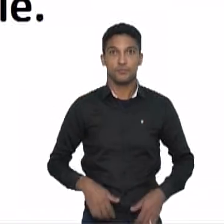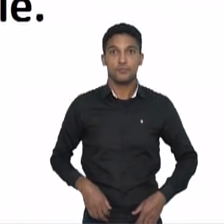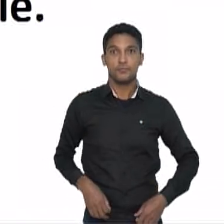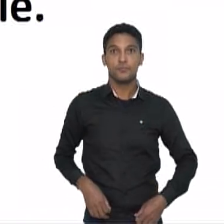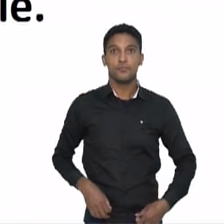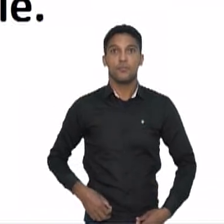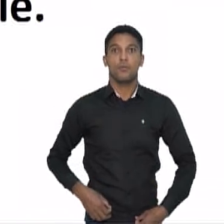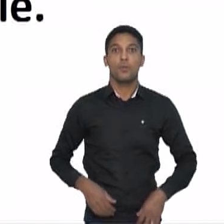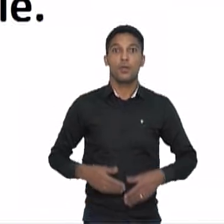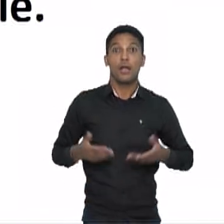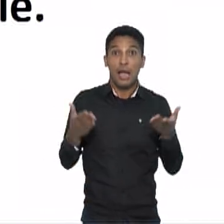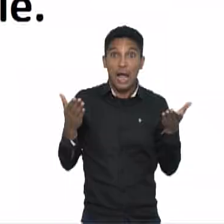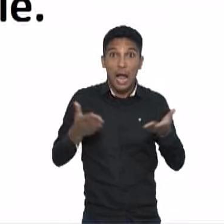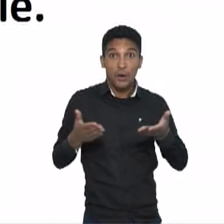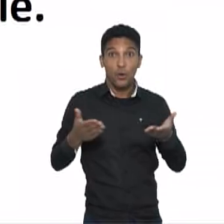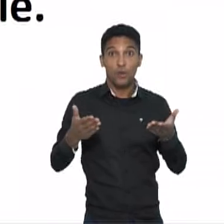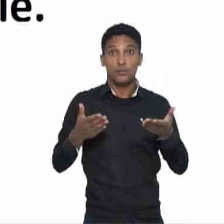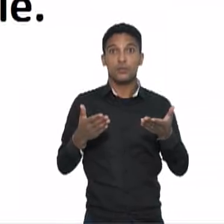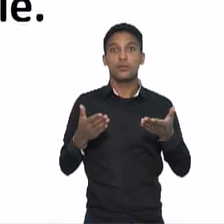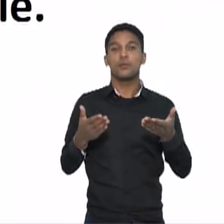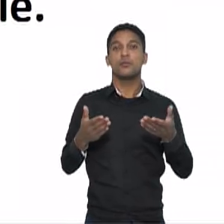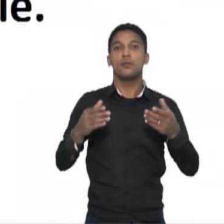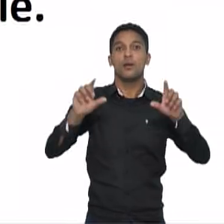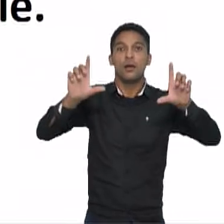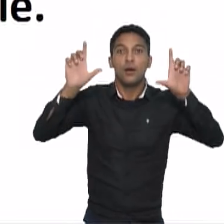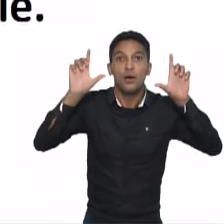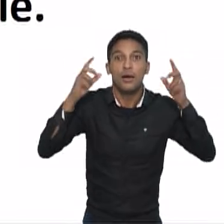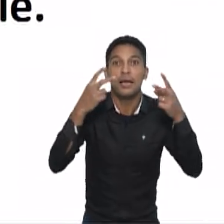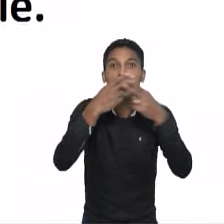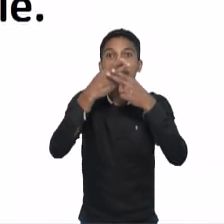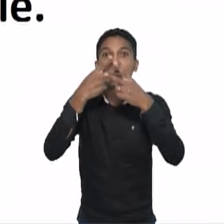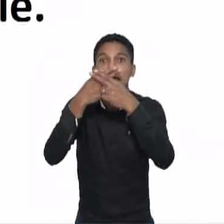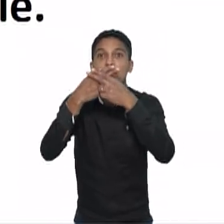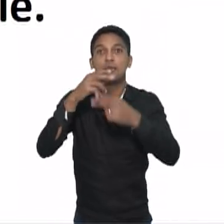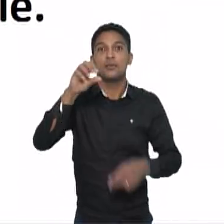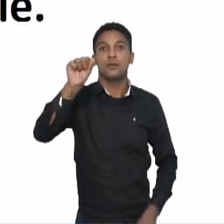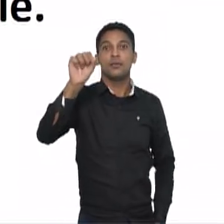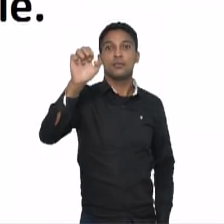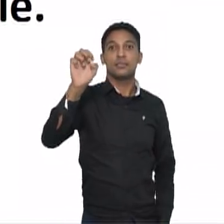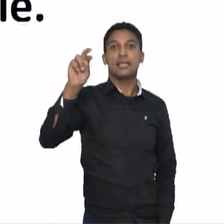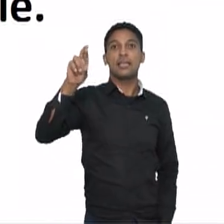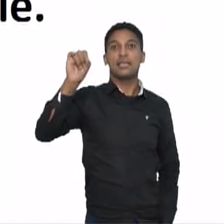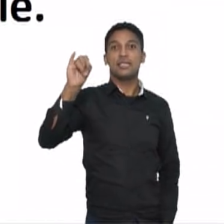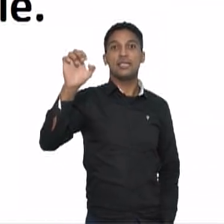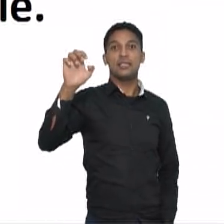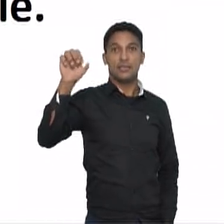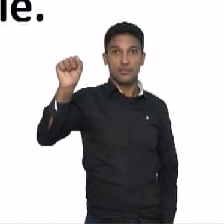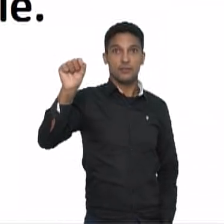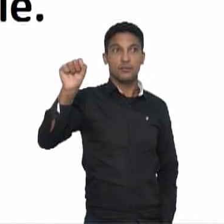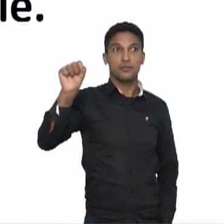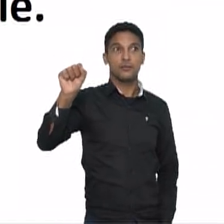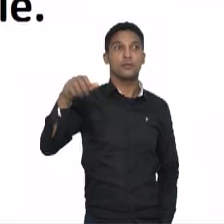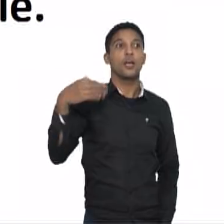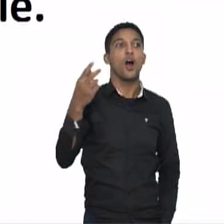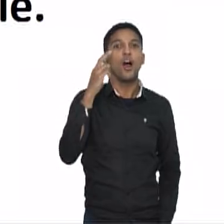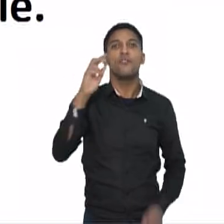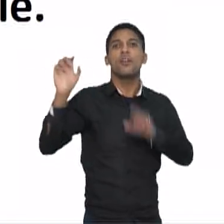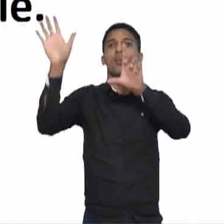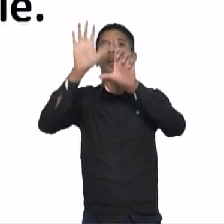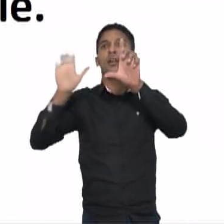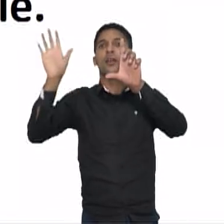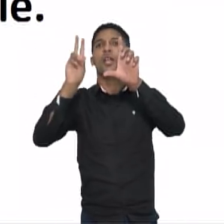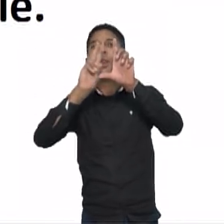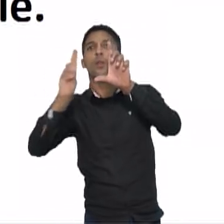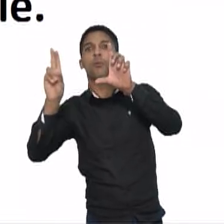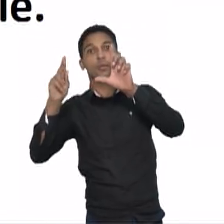Aqui que eu trouxe como exemplo é Stranger Things, né? Stranger Things, e é uma série lá de ficção